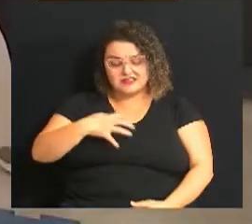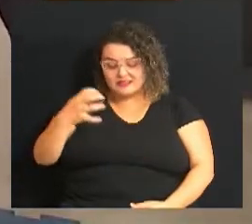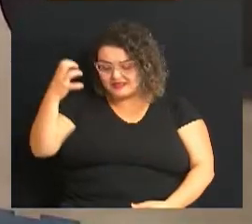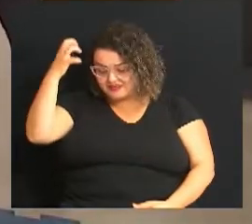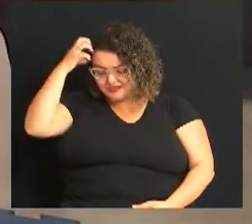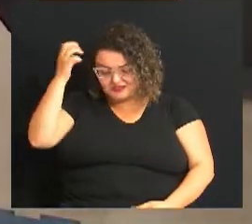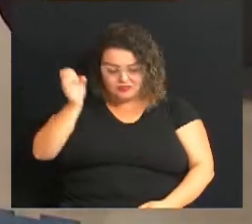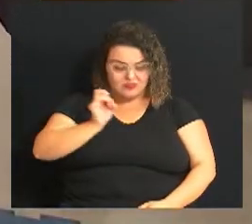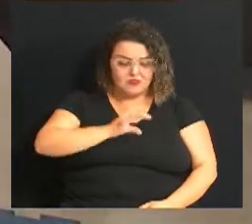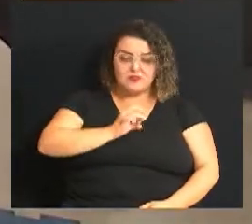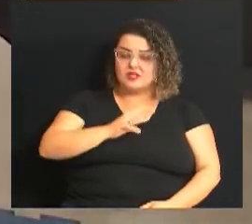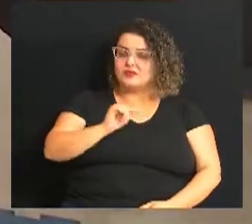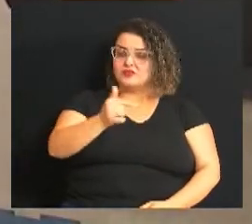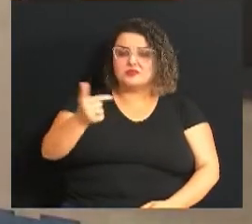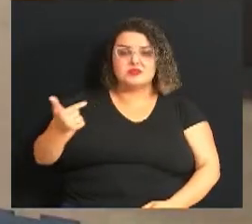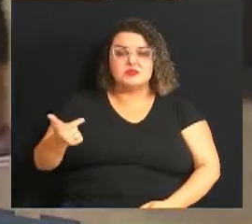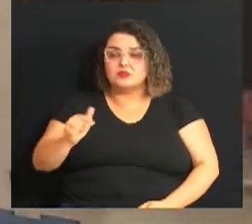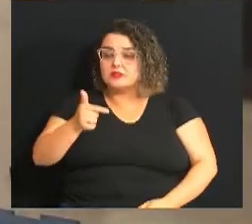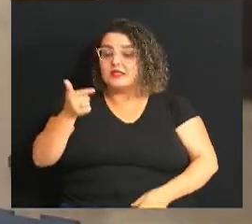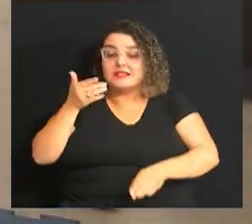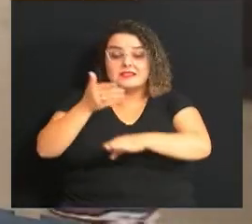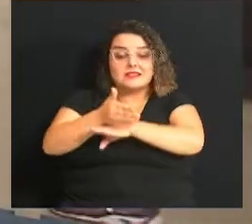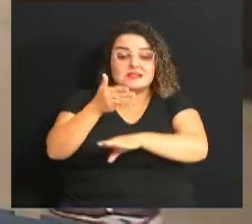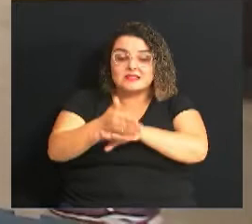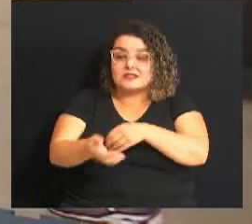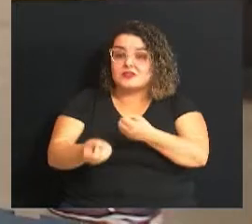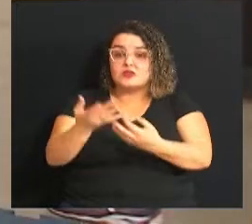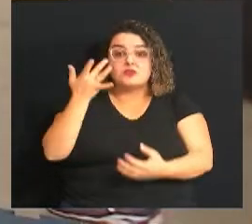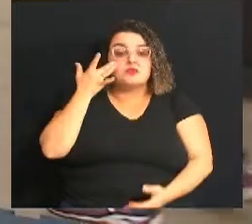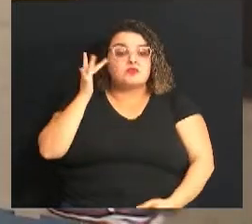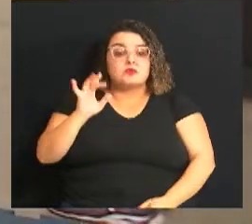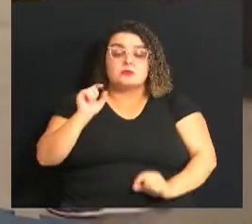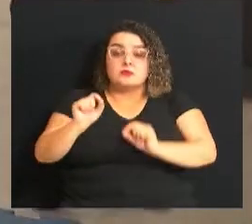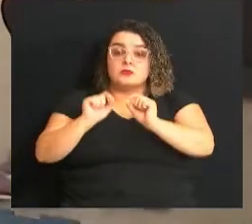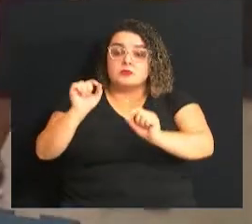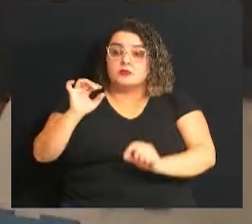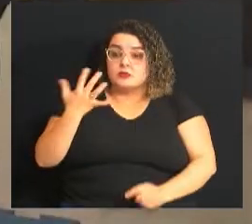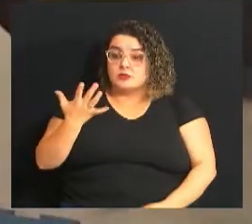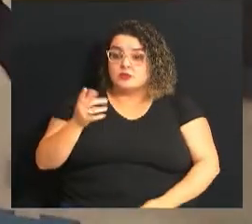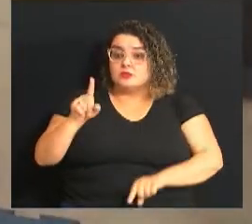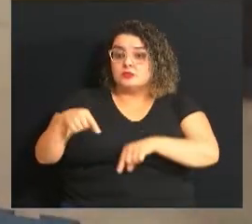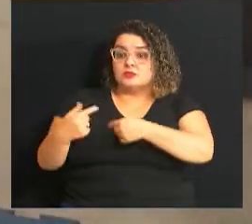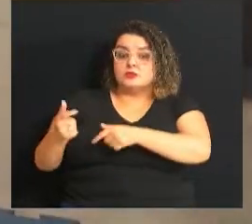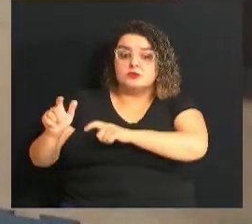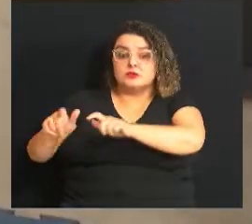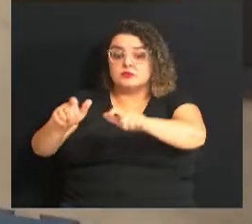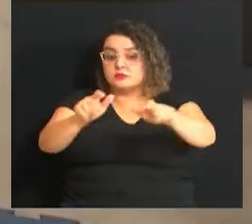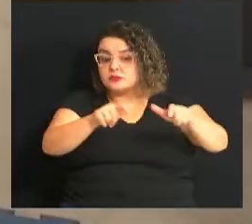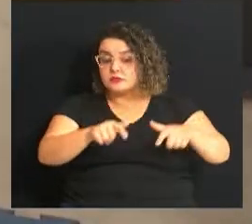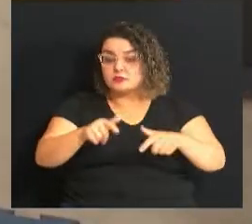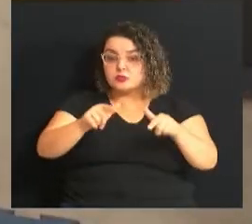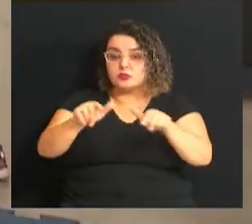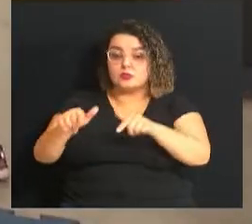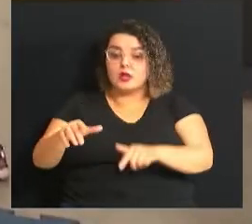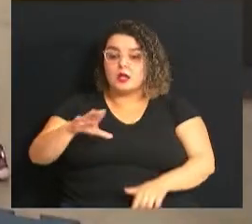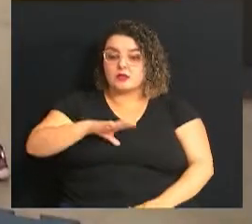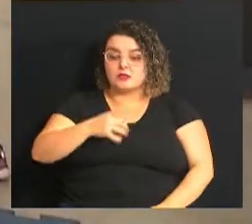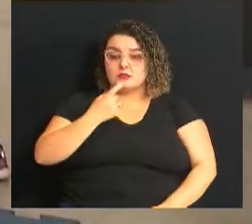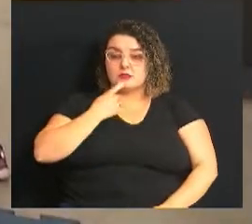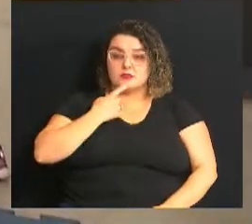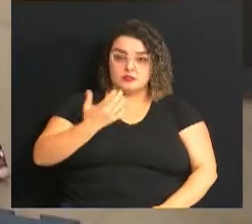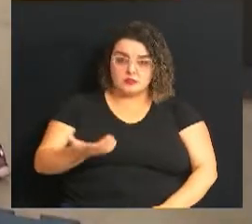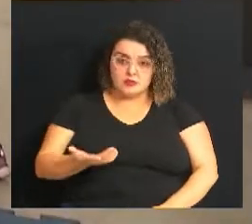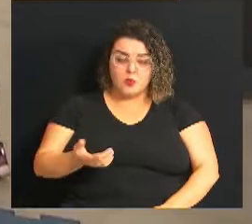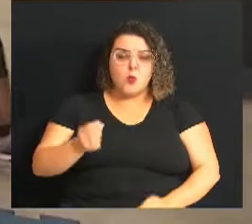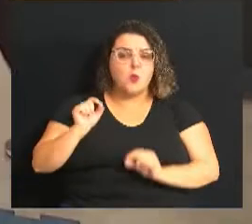e também não tem nem acesso à informação, não sabe nem o que está acontecendo ali em outros cantos da cidade. que vocês mais costumam ver ali